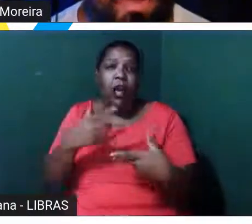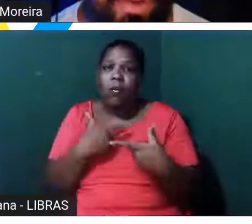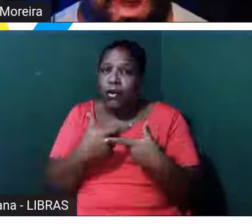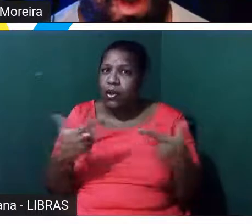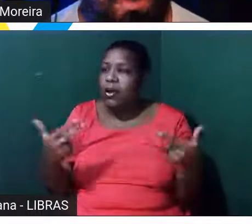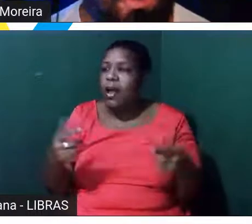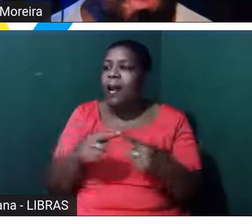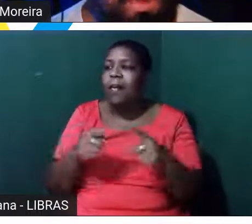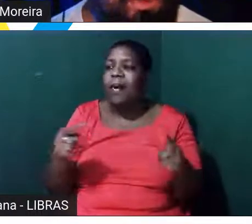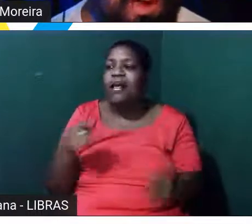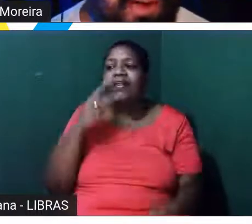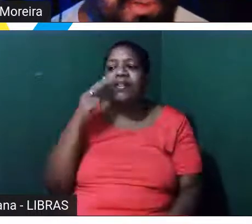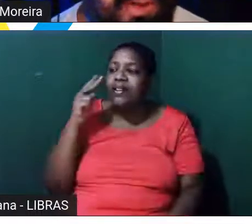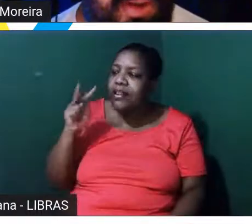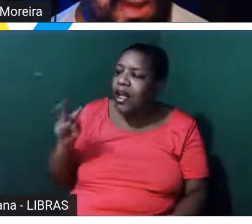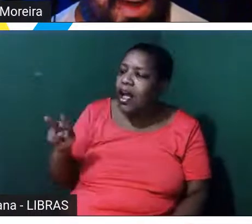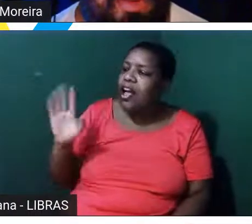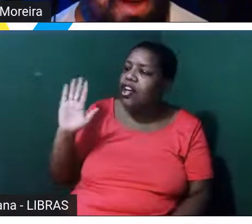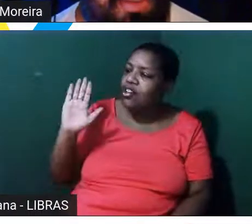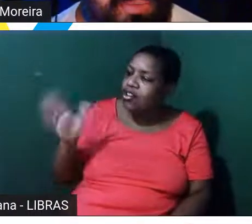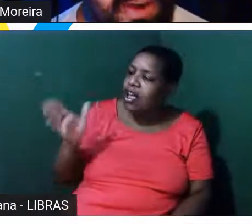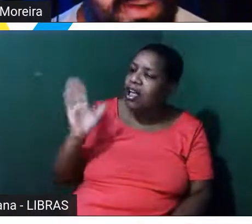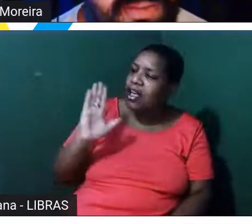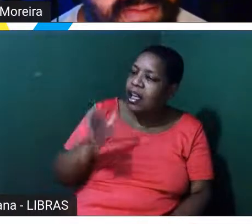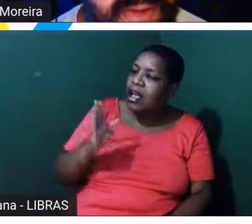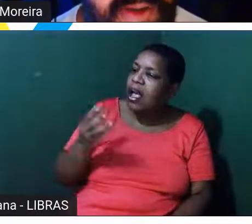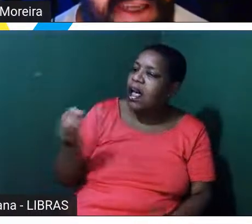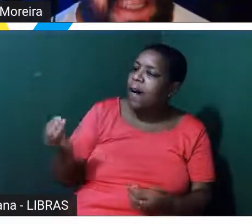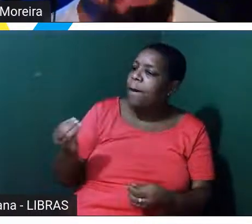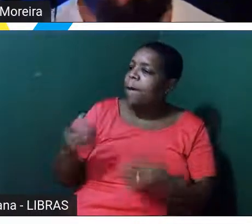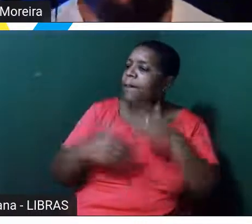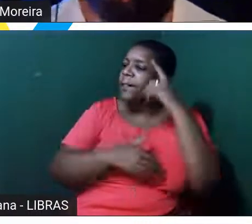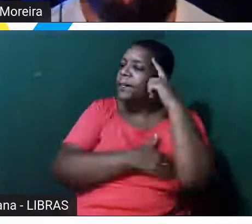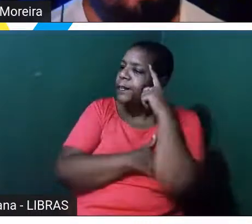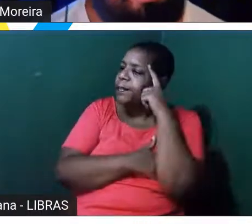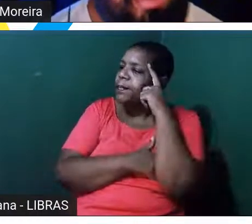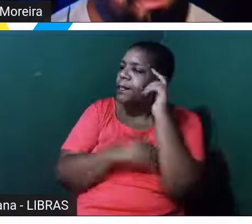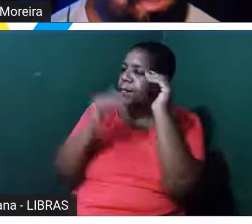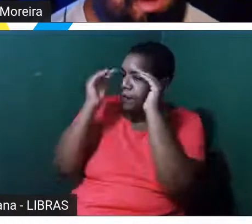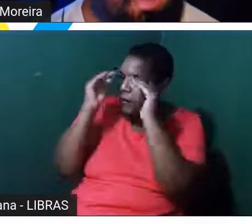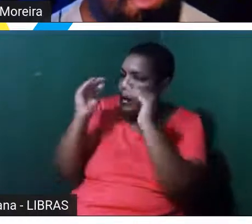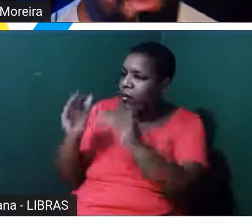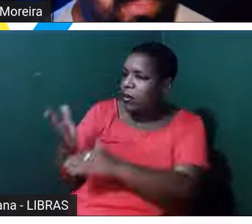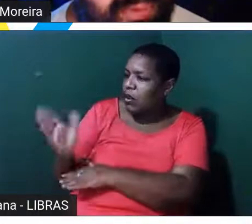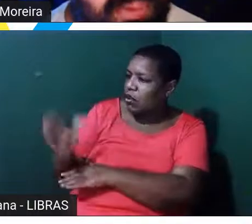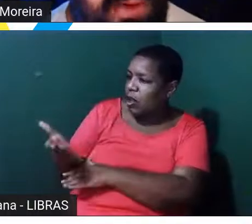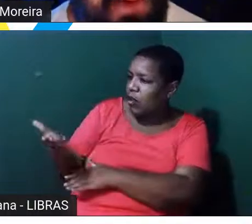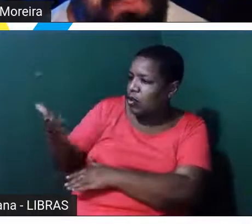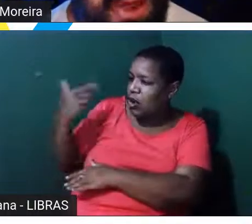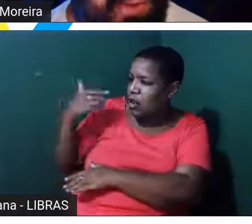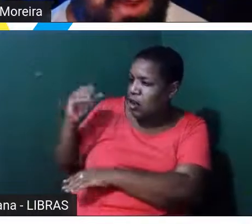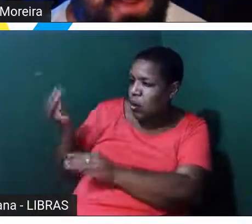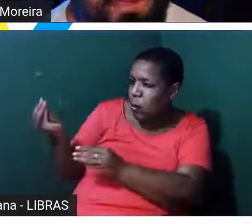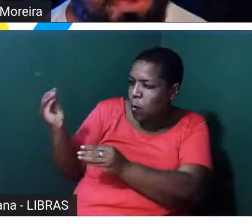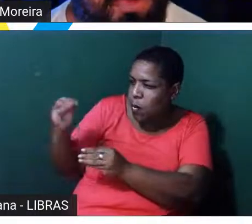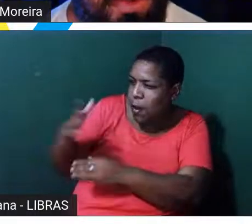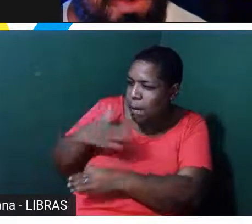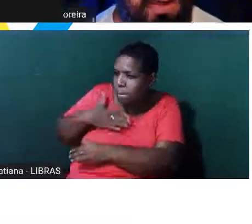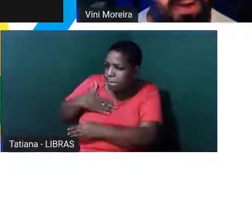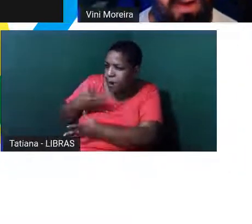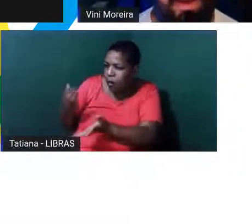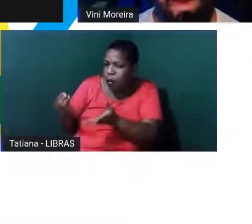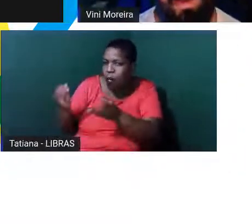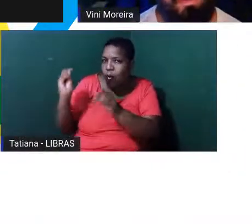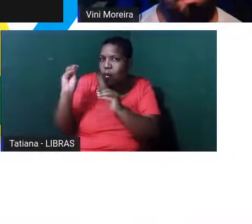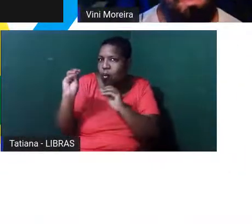Mas é você olha o que já foi feito e fala como posso respeitar o que foi feito e colocar um pouco meio aqui em